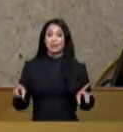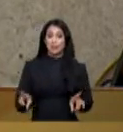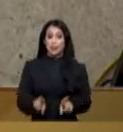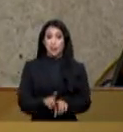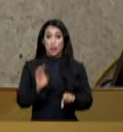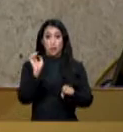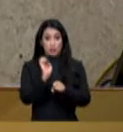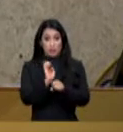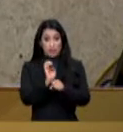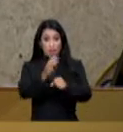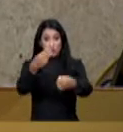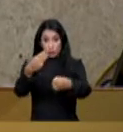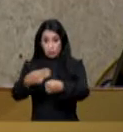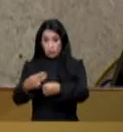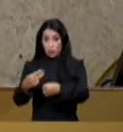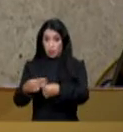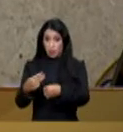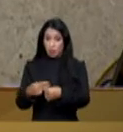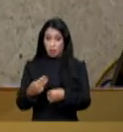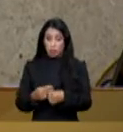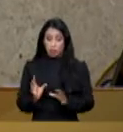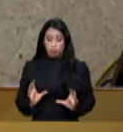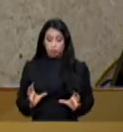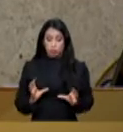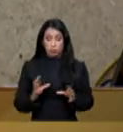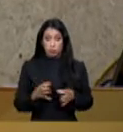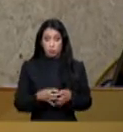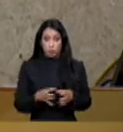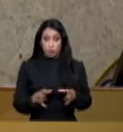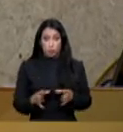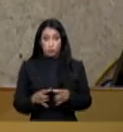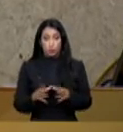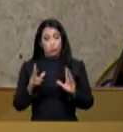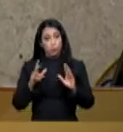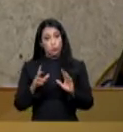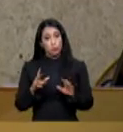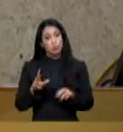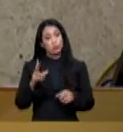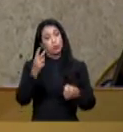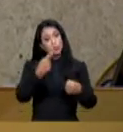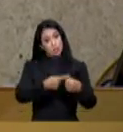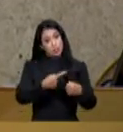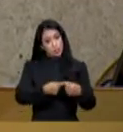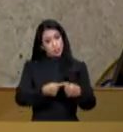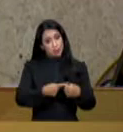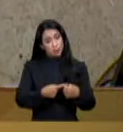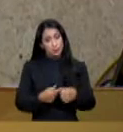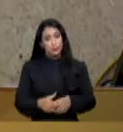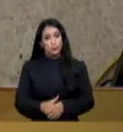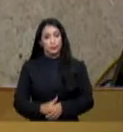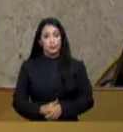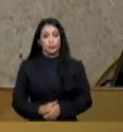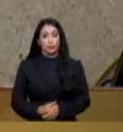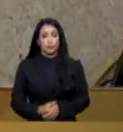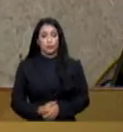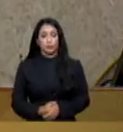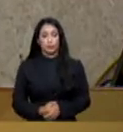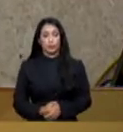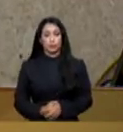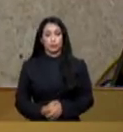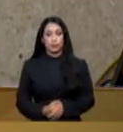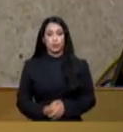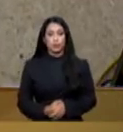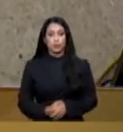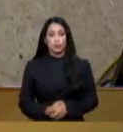aos municípios do agrupamento urbano. Vou pular um trecho